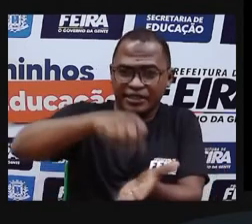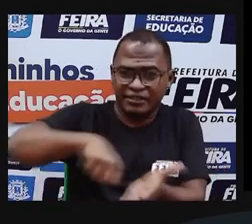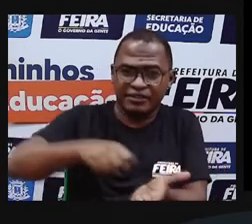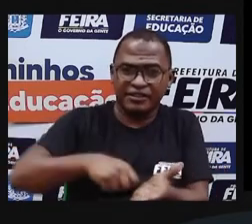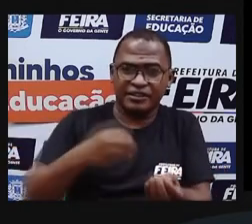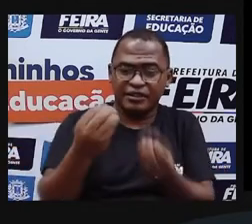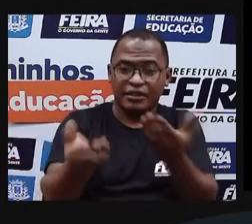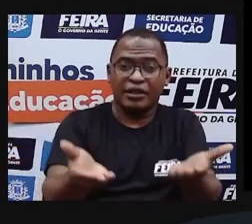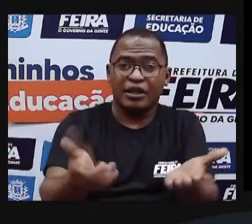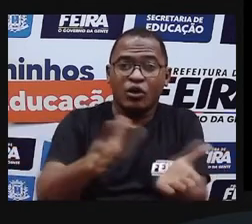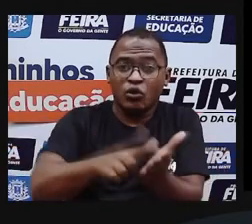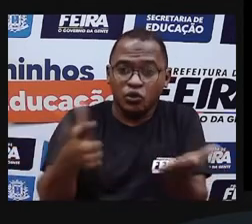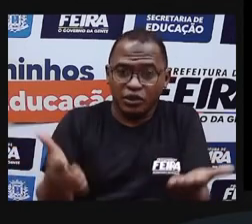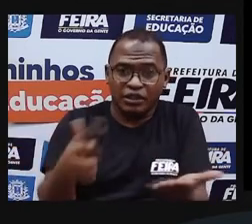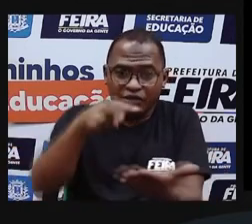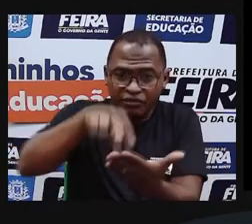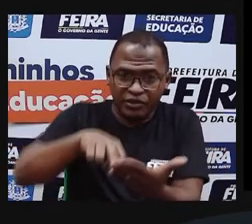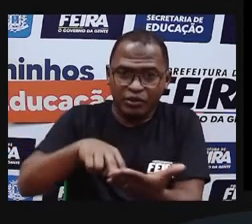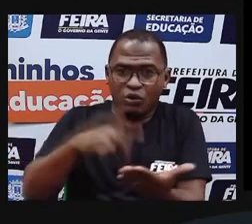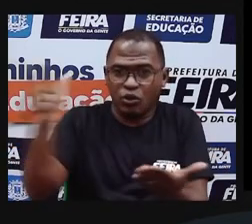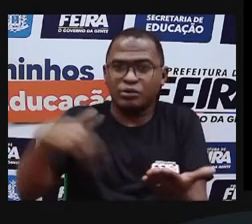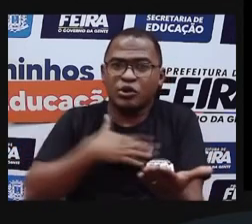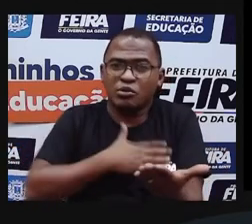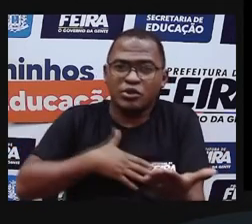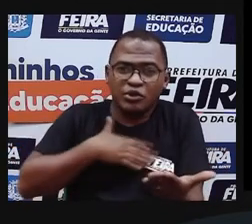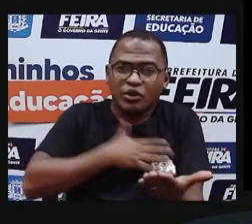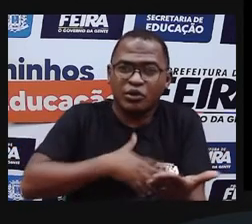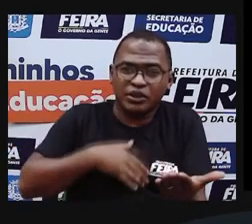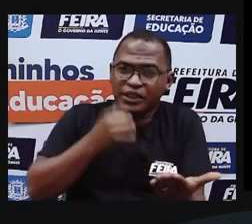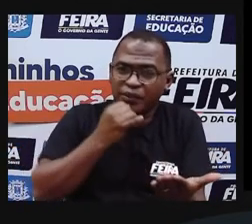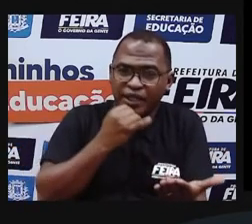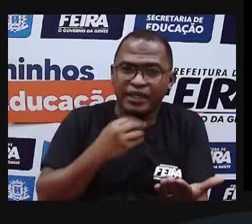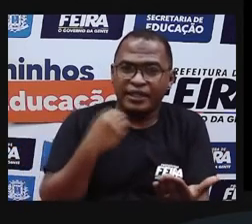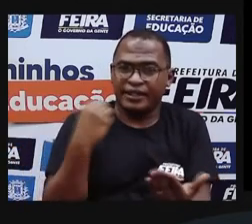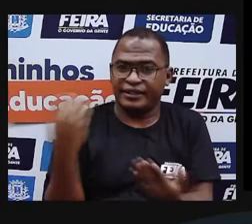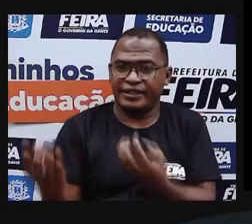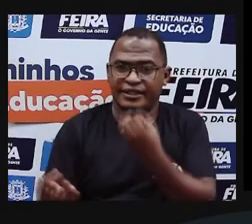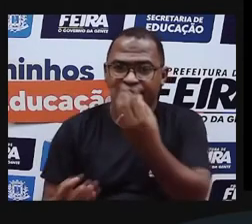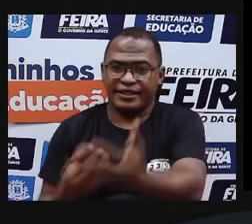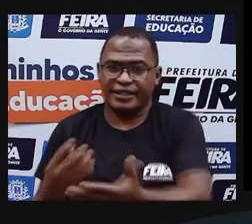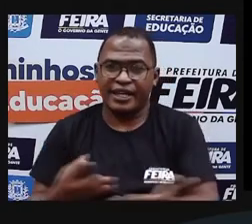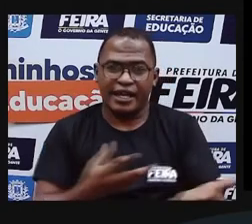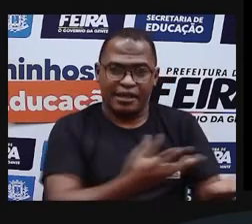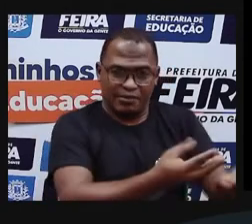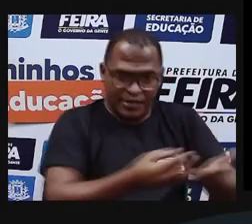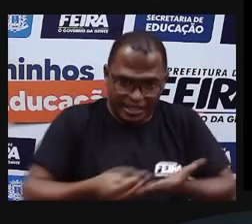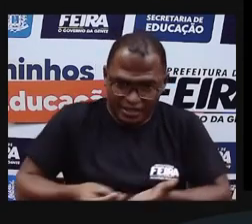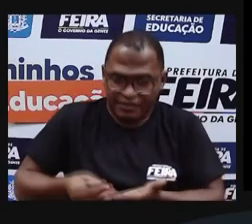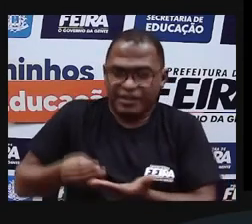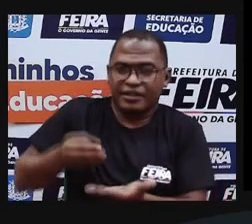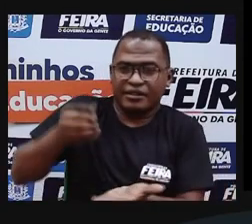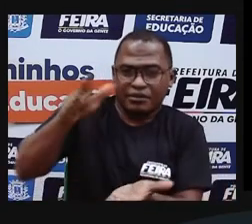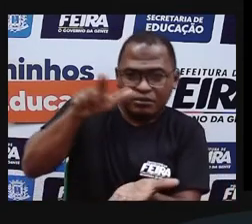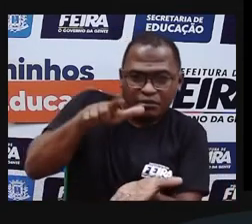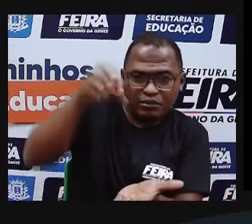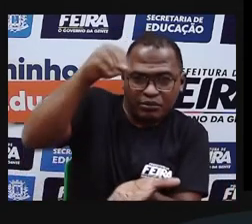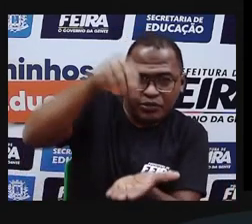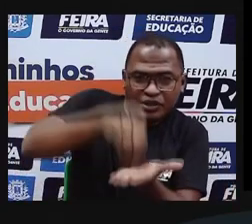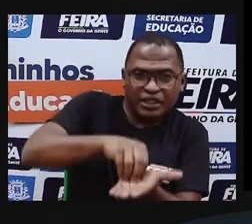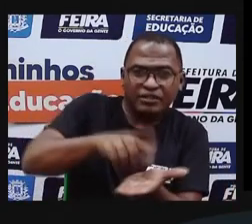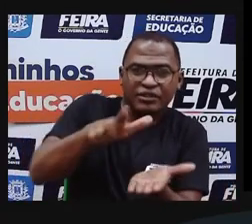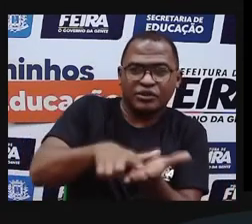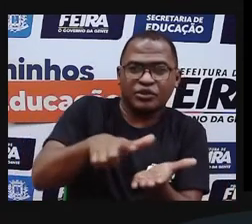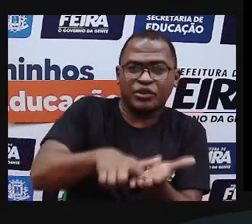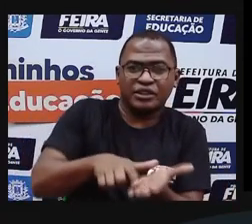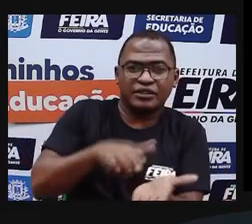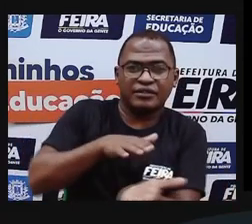local, daquele jornal, gostaram tanto das poesias dela que continuaram publicando. Por esse motivo, acabou recebendo